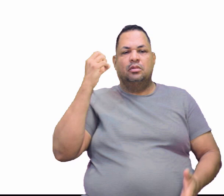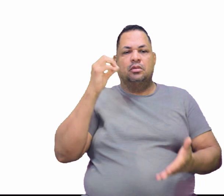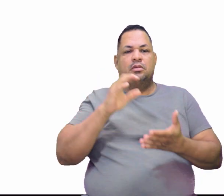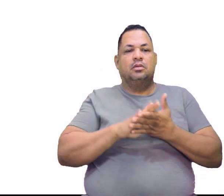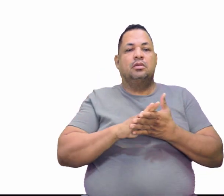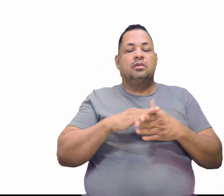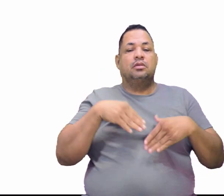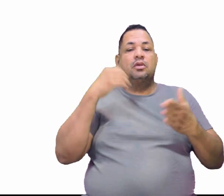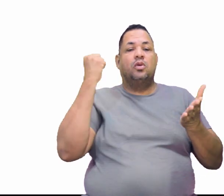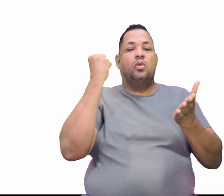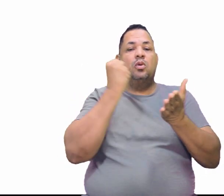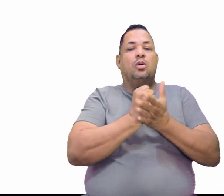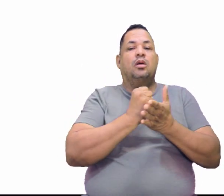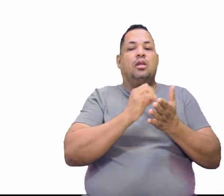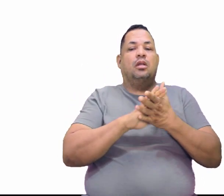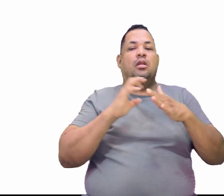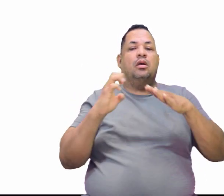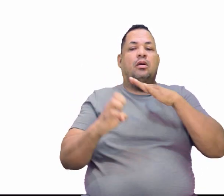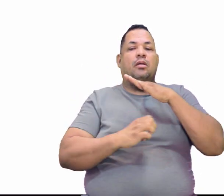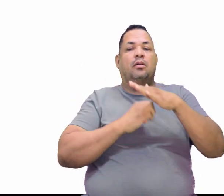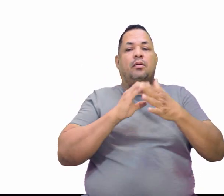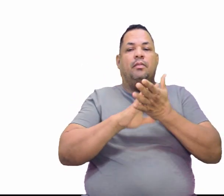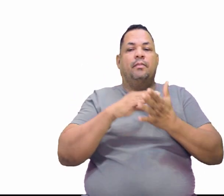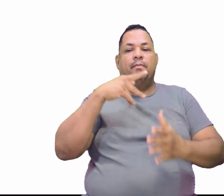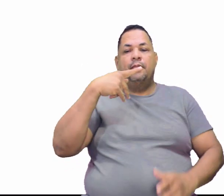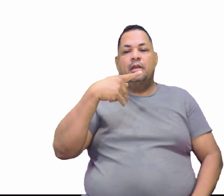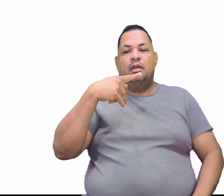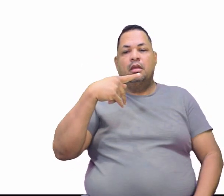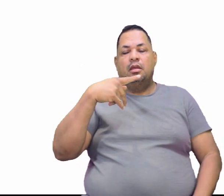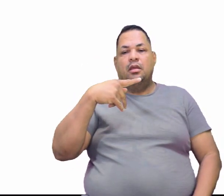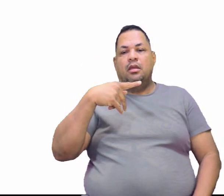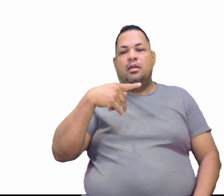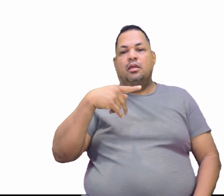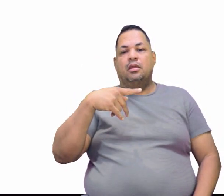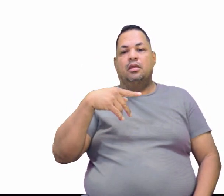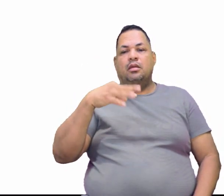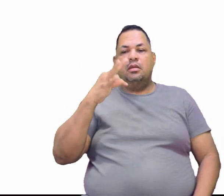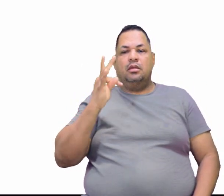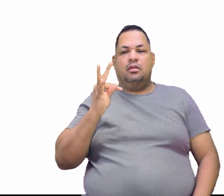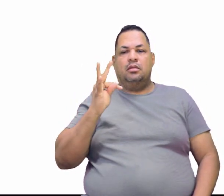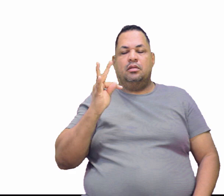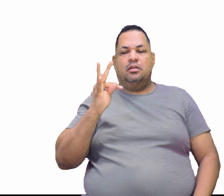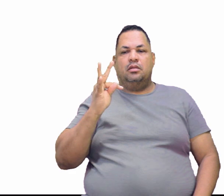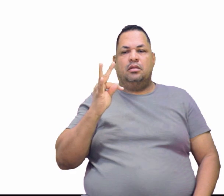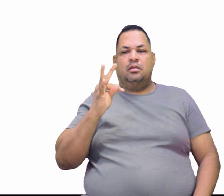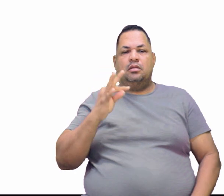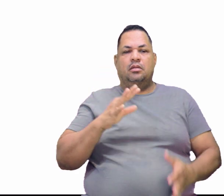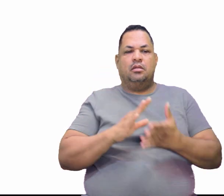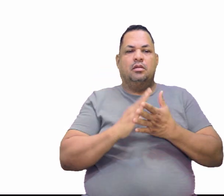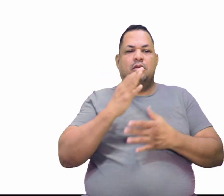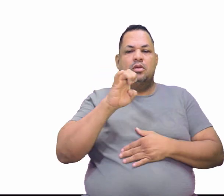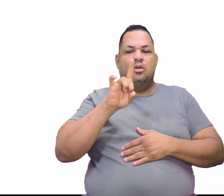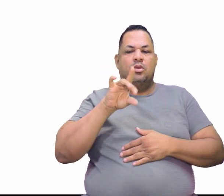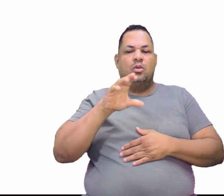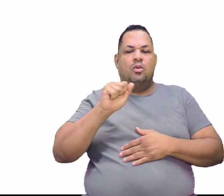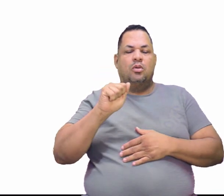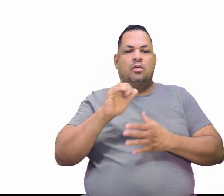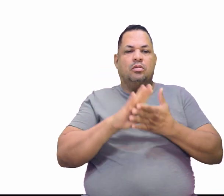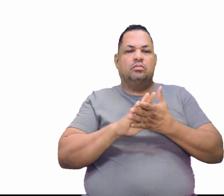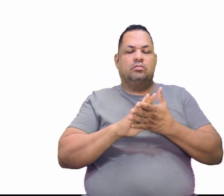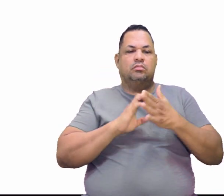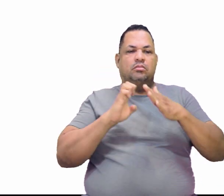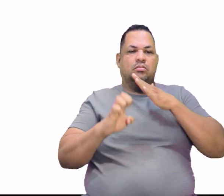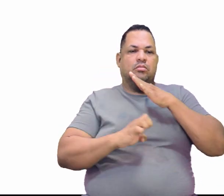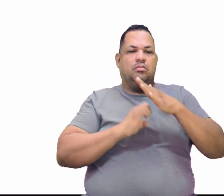foi a vez de ser contratada a empresa Pitt Collins, de Thomas Collins. Era